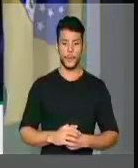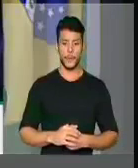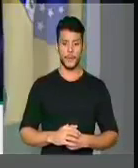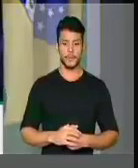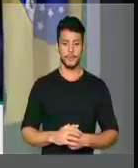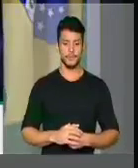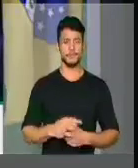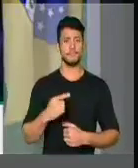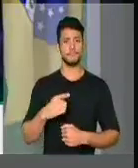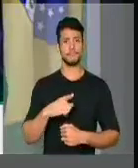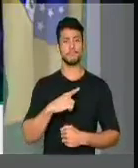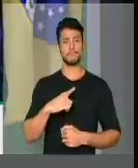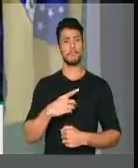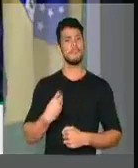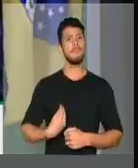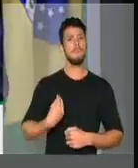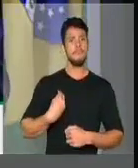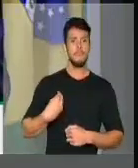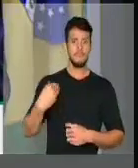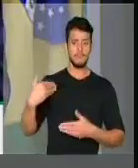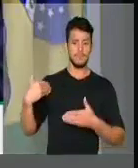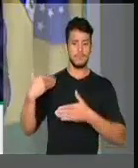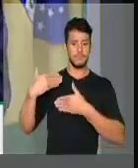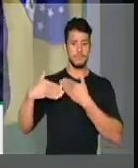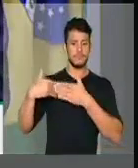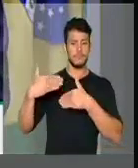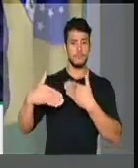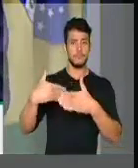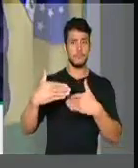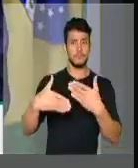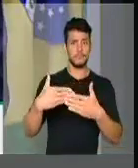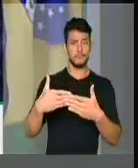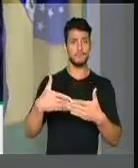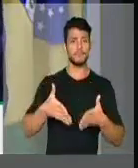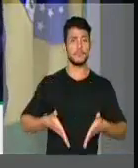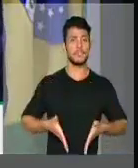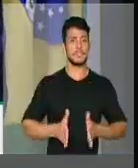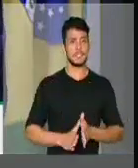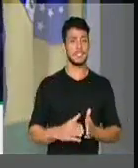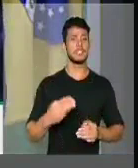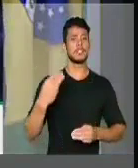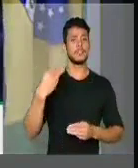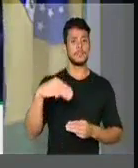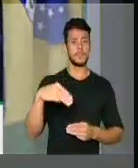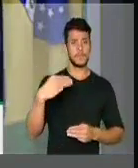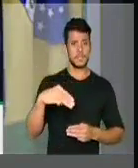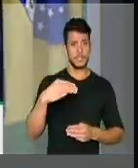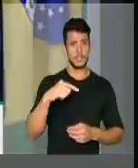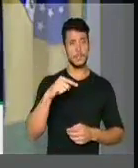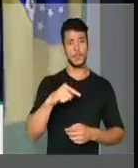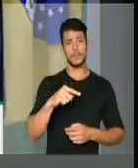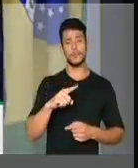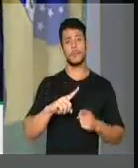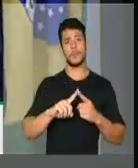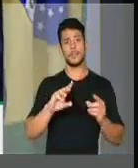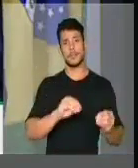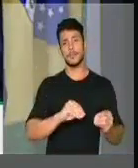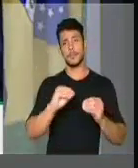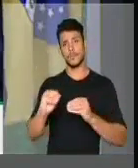a sua trajetória, Vito Leite, onde ele nasceu no Maranhão, a Teresina, ele conta